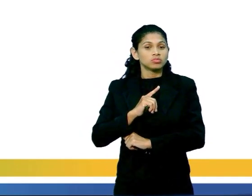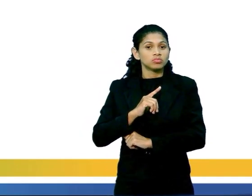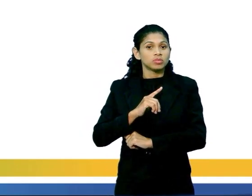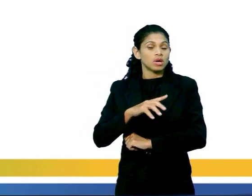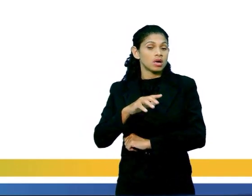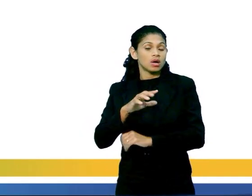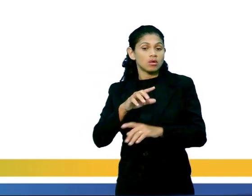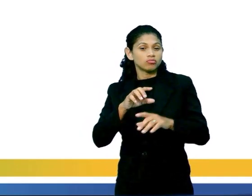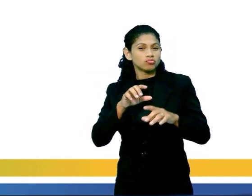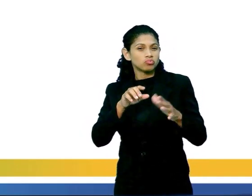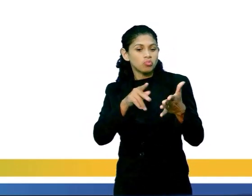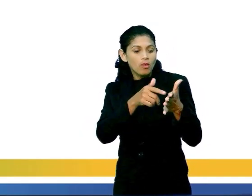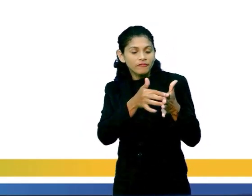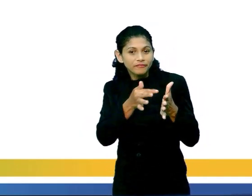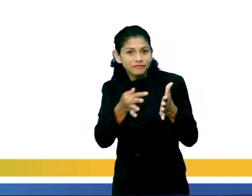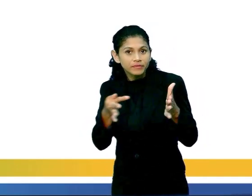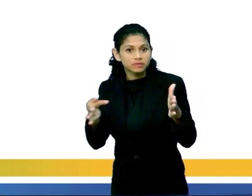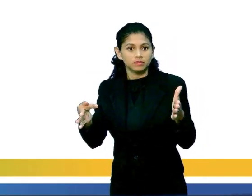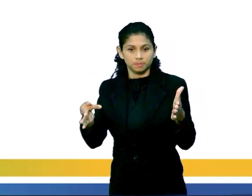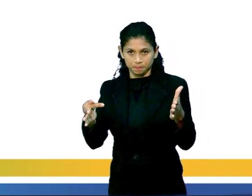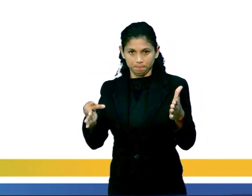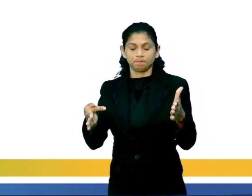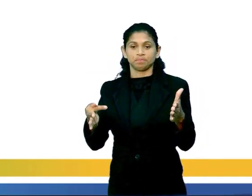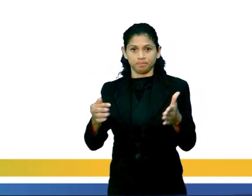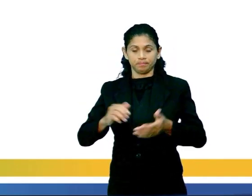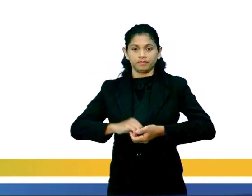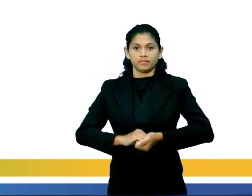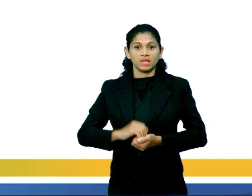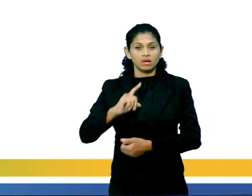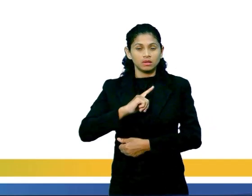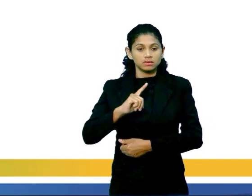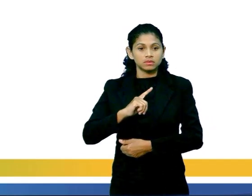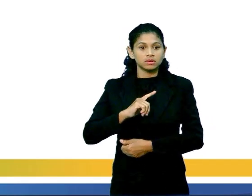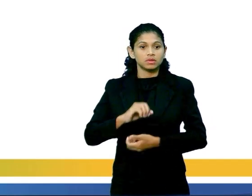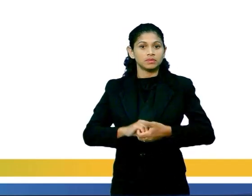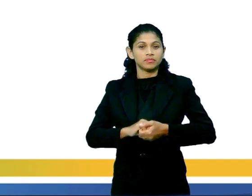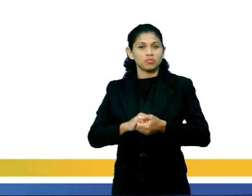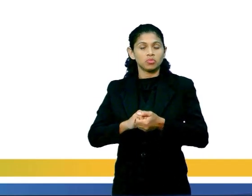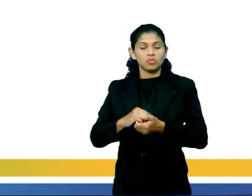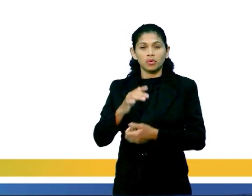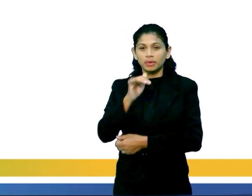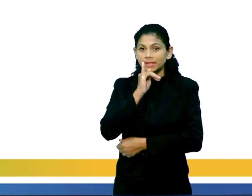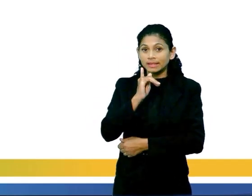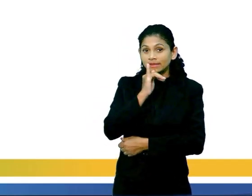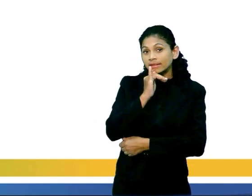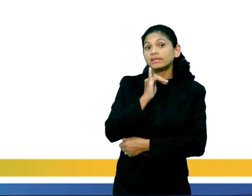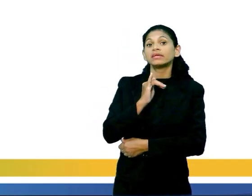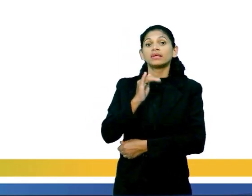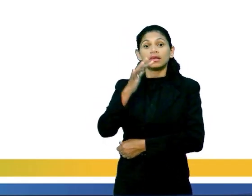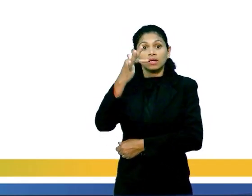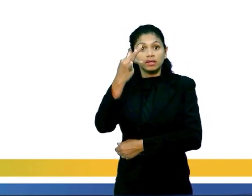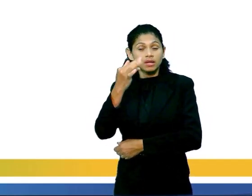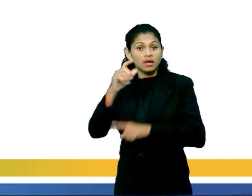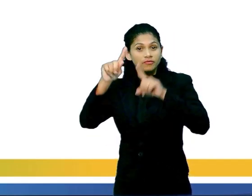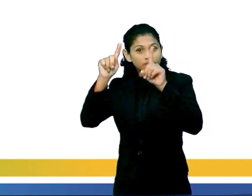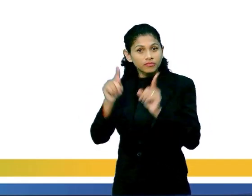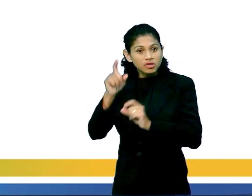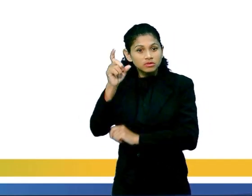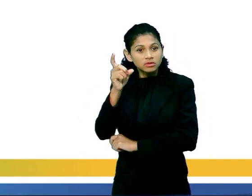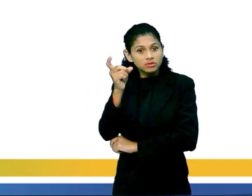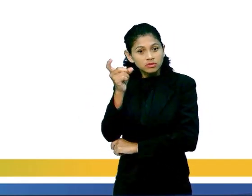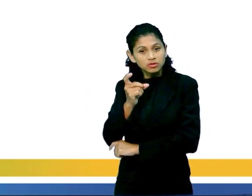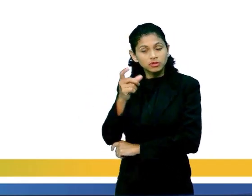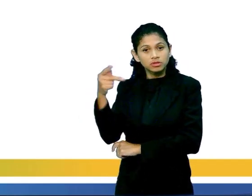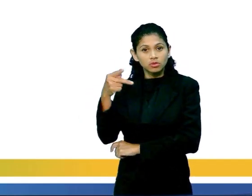nós temos aí uma função de forma genérica, função f de x igual a x quadrado